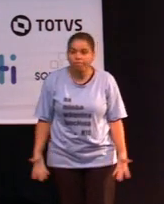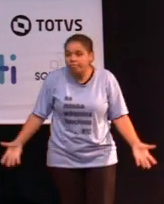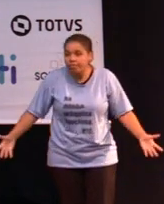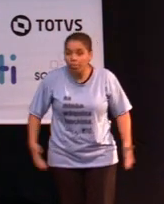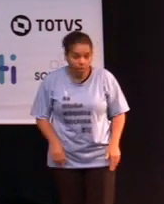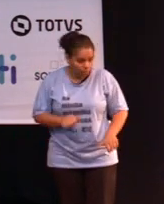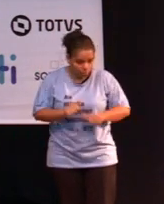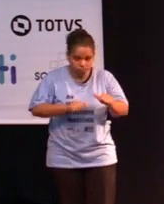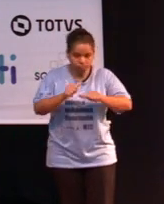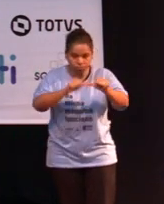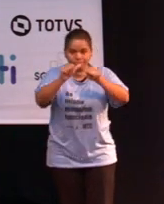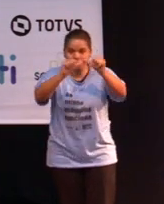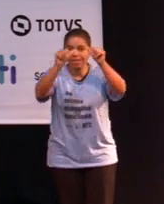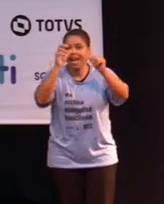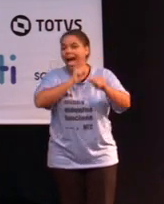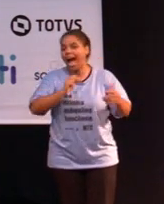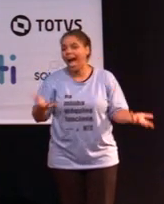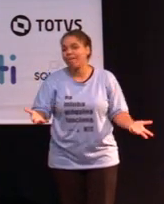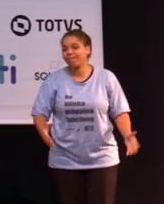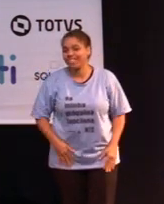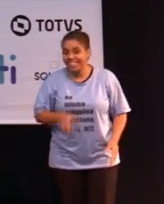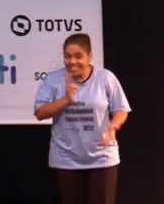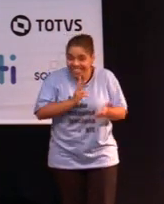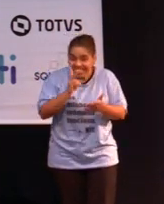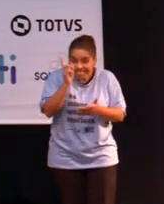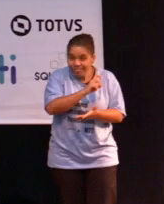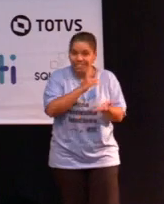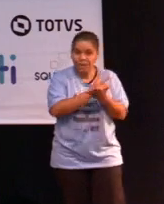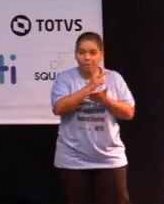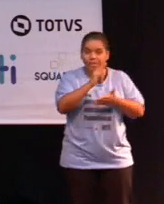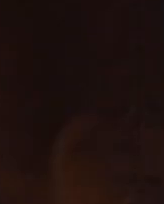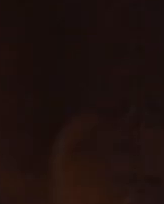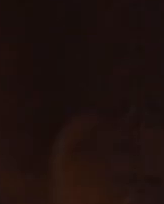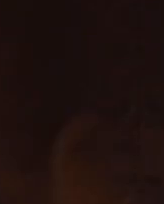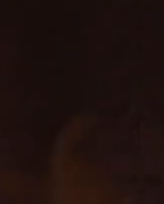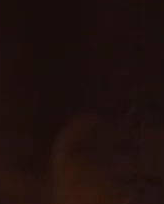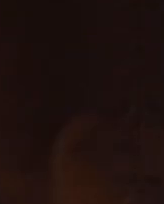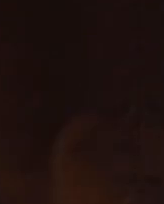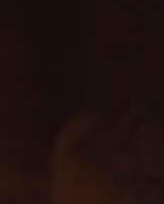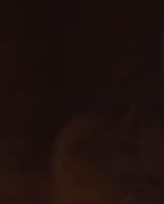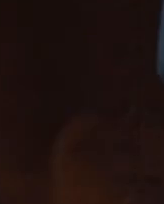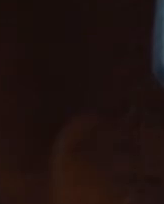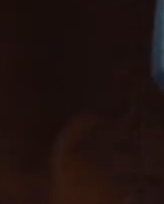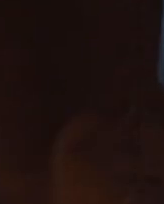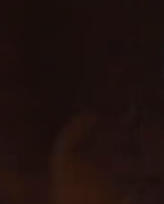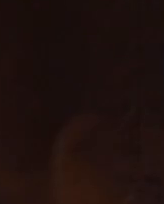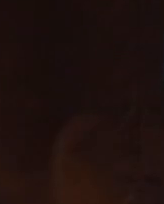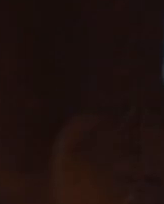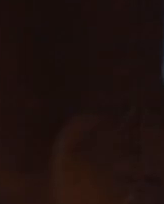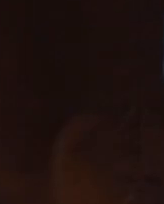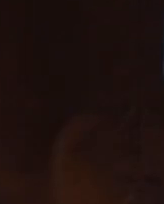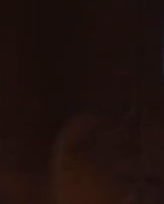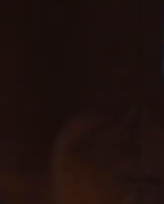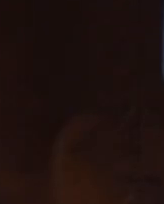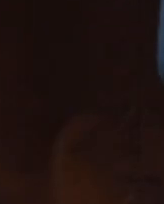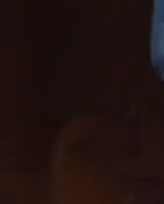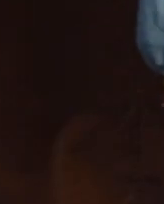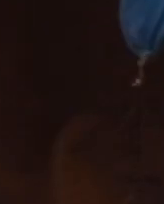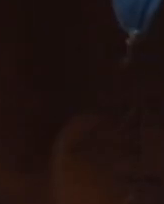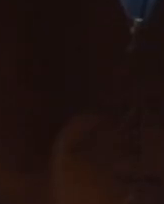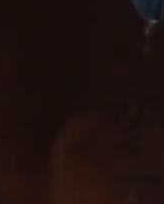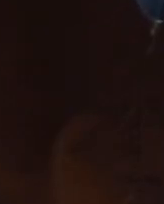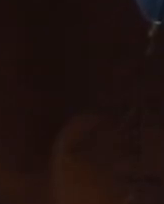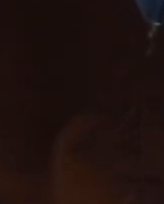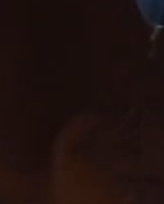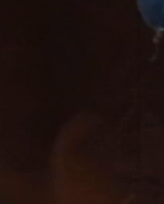muda muito rápido é difícil manter aquela documento atualizado ainda consegue estar falando a documentação que normalmente tem 30 páginas ninguém